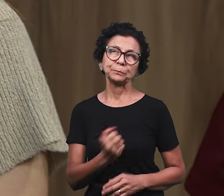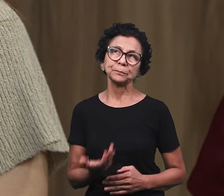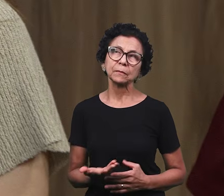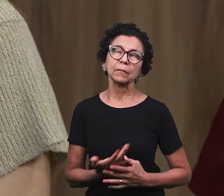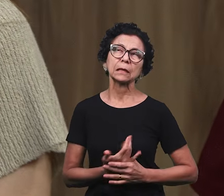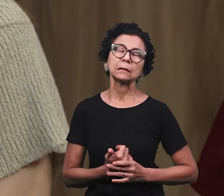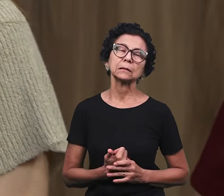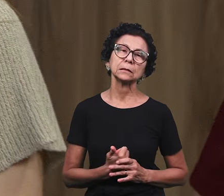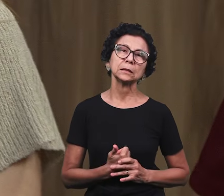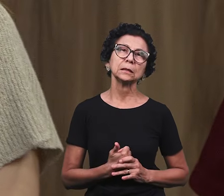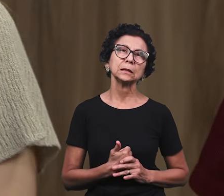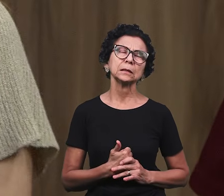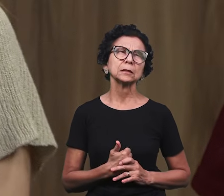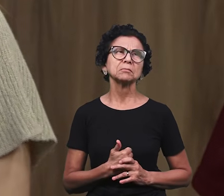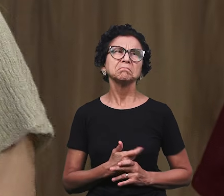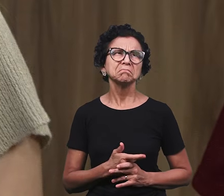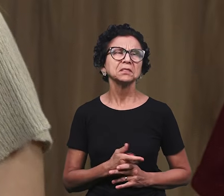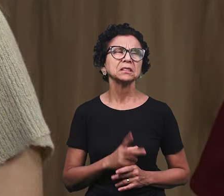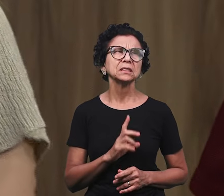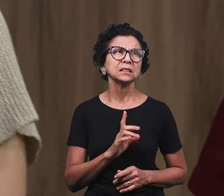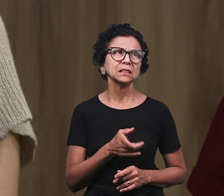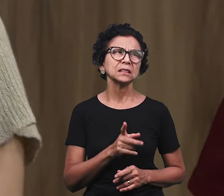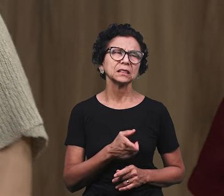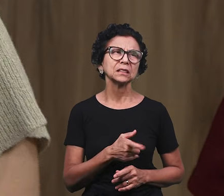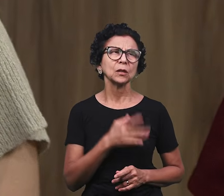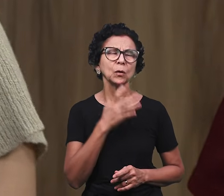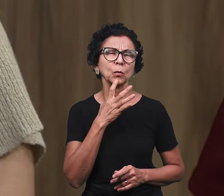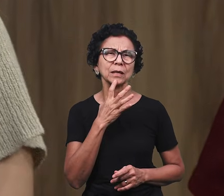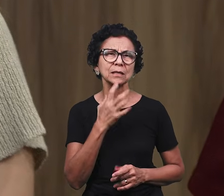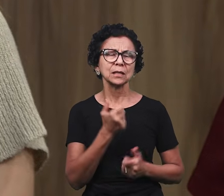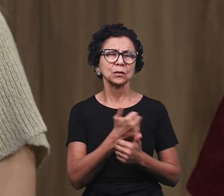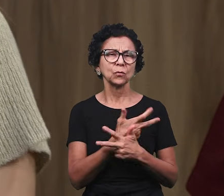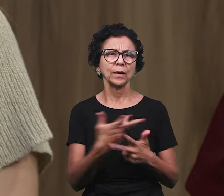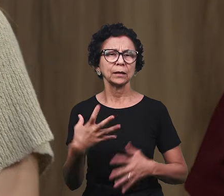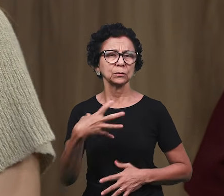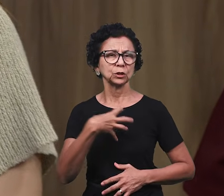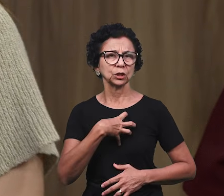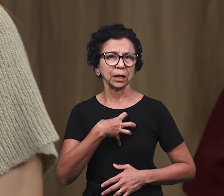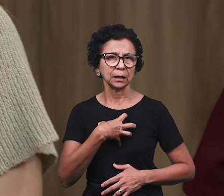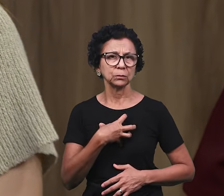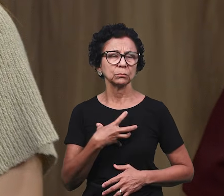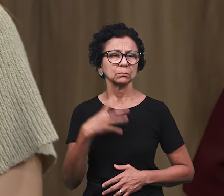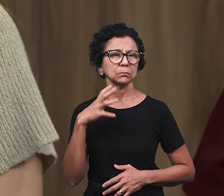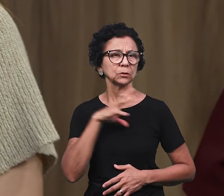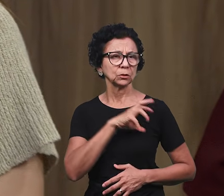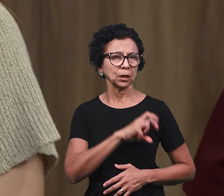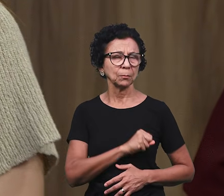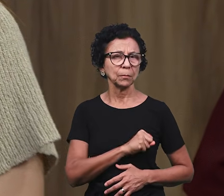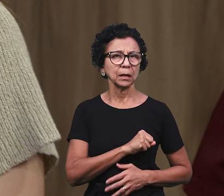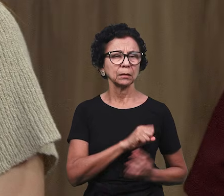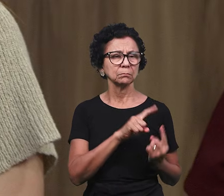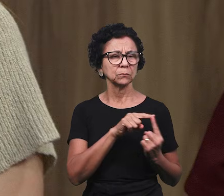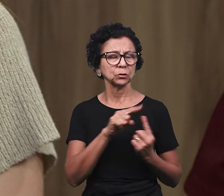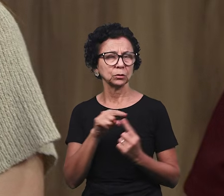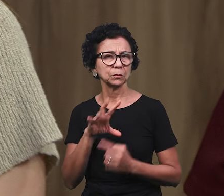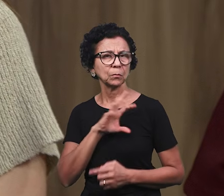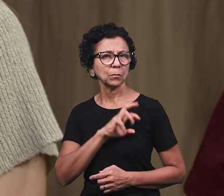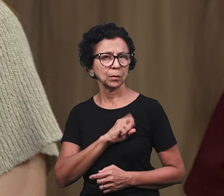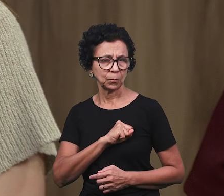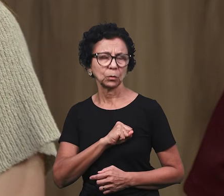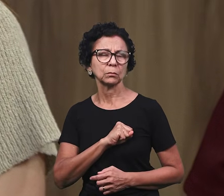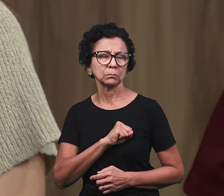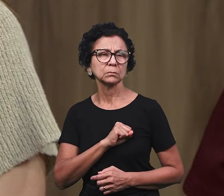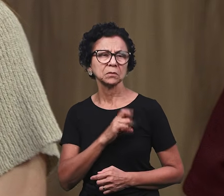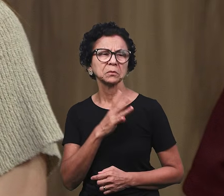saber, nós ouvimos falar de diversas formas de amar, de diversos tipos de amor, né? No dia a dia. Mas eu